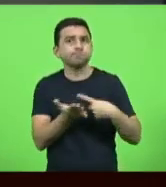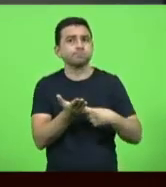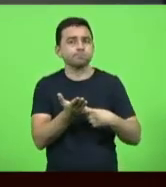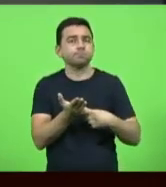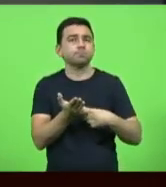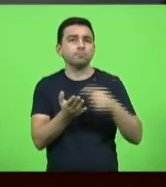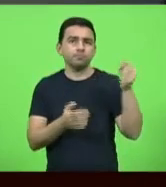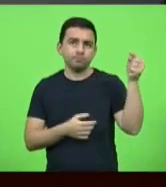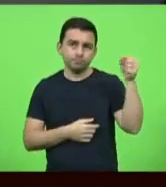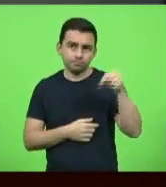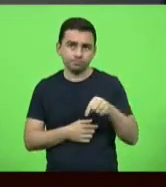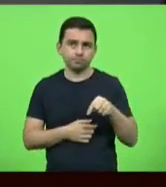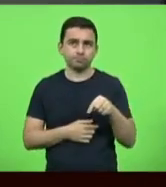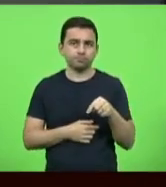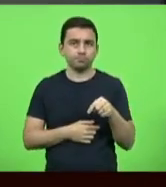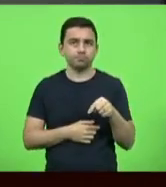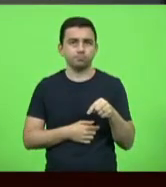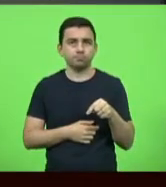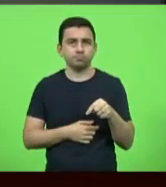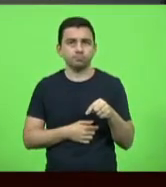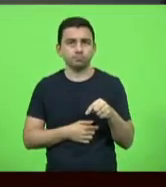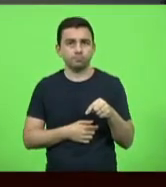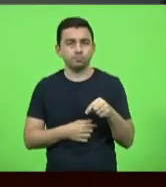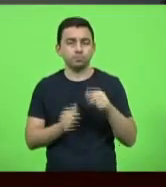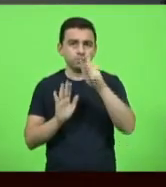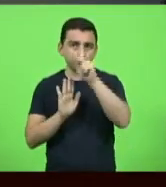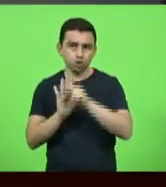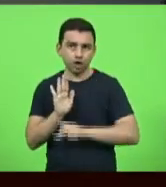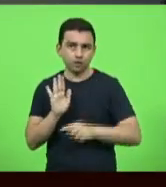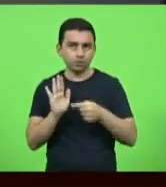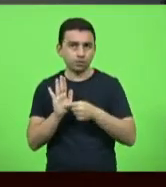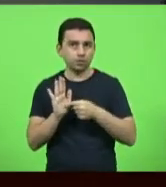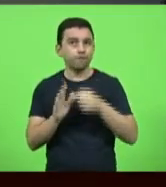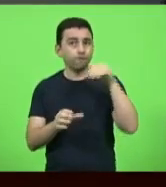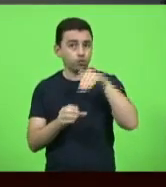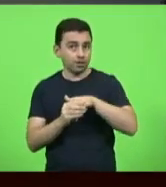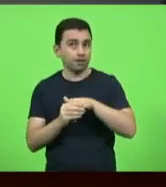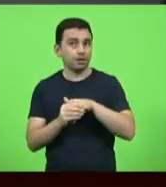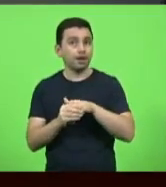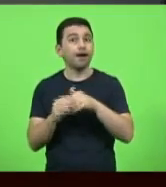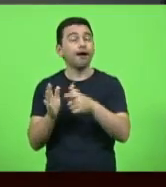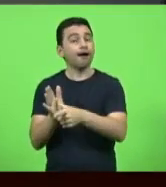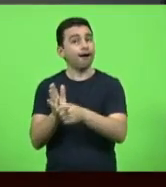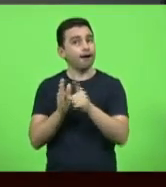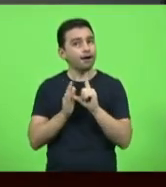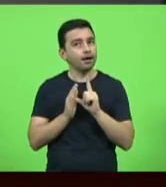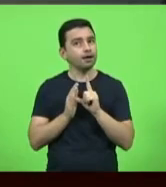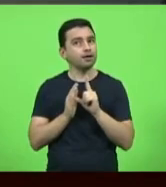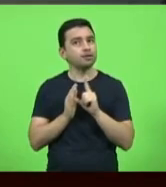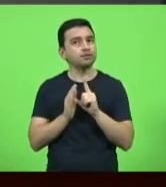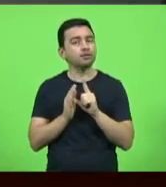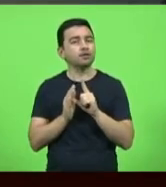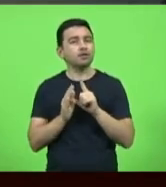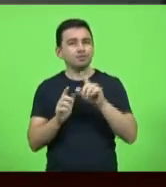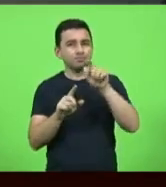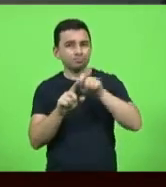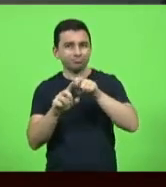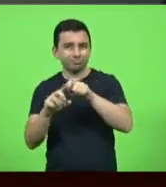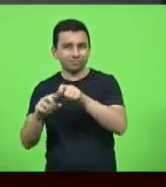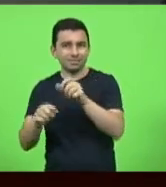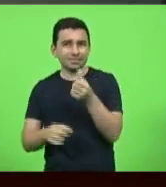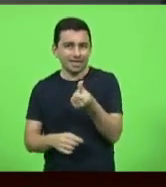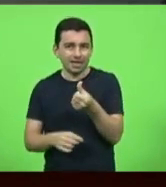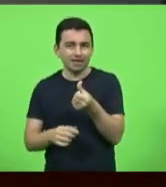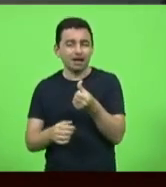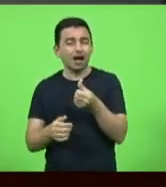trazer este projeto para votar antes do fechamento do primeiro semestre, para que nós